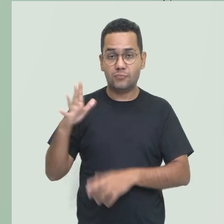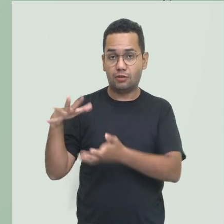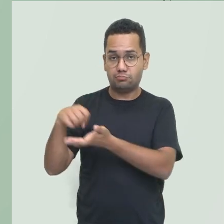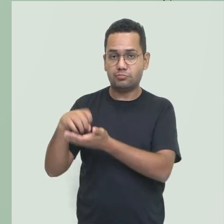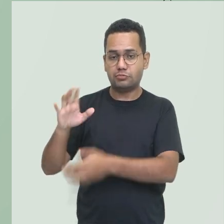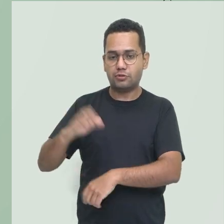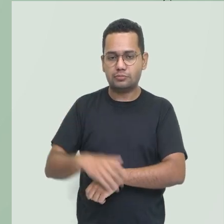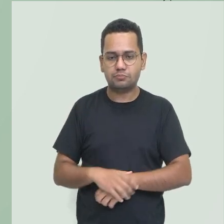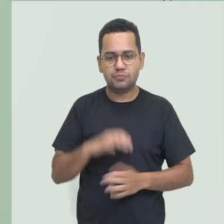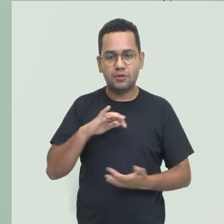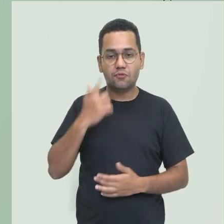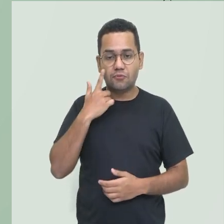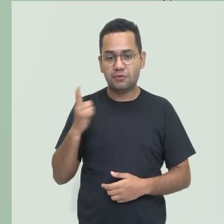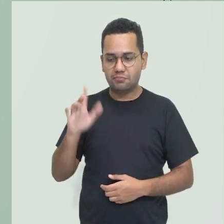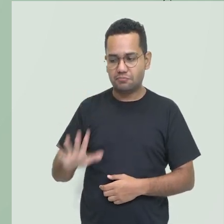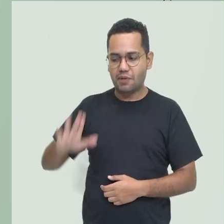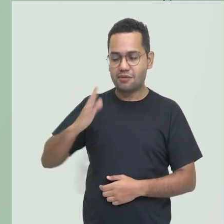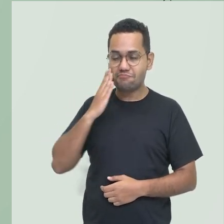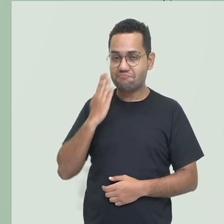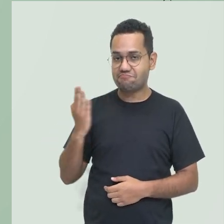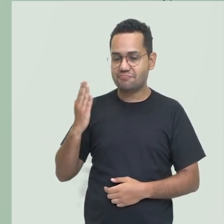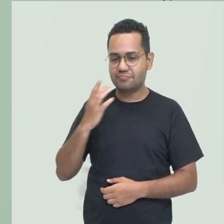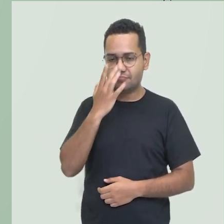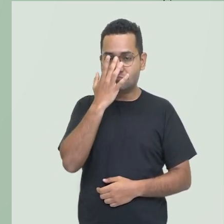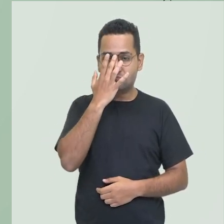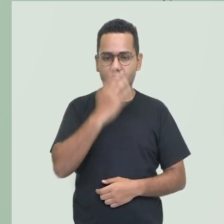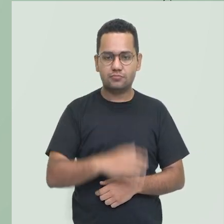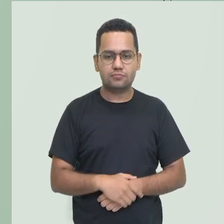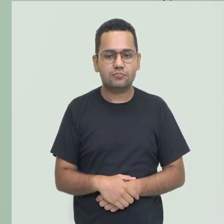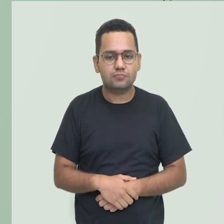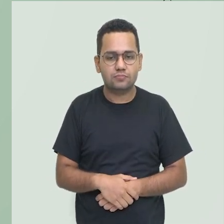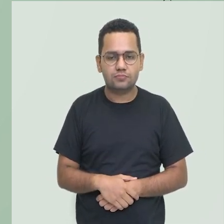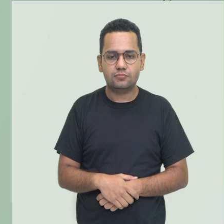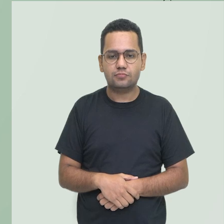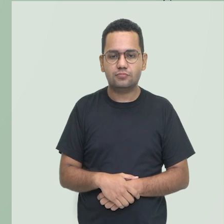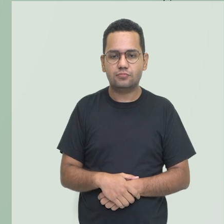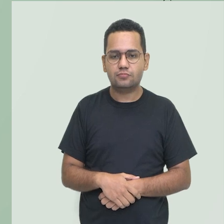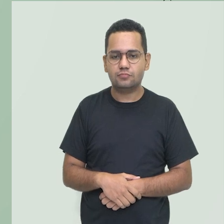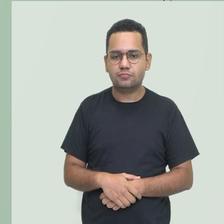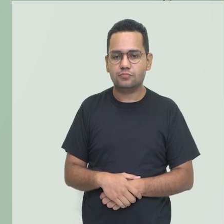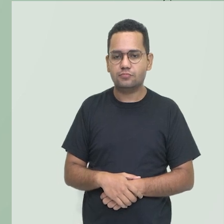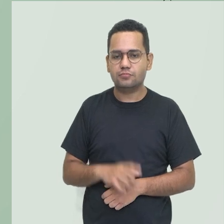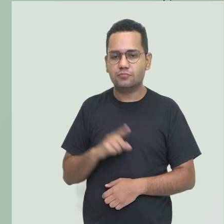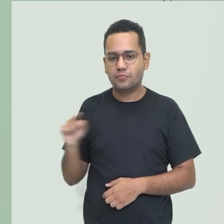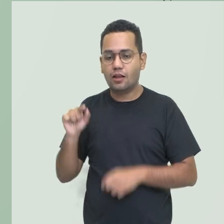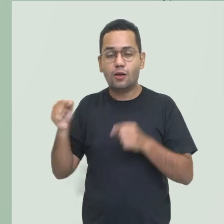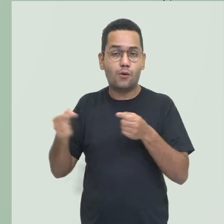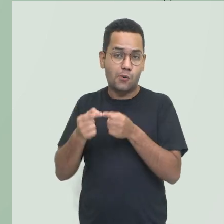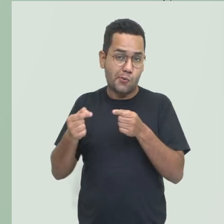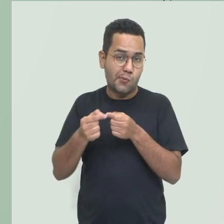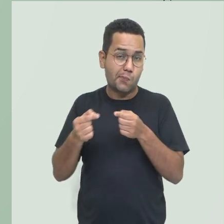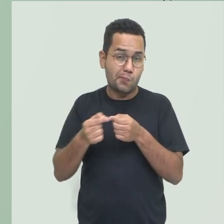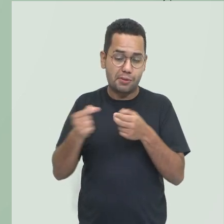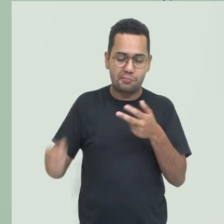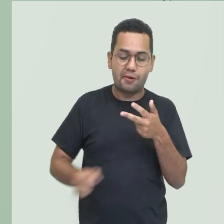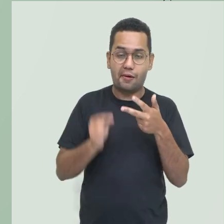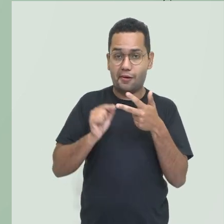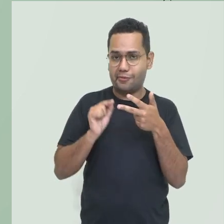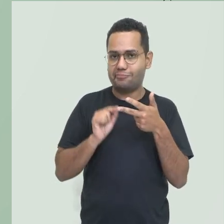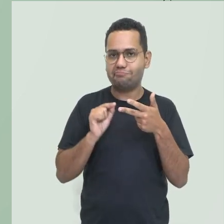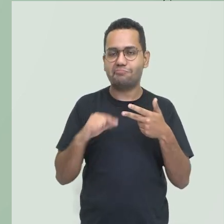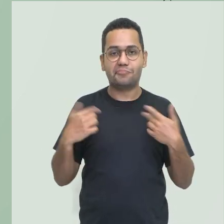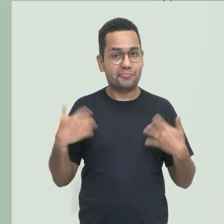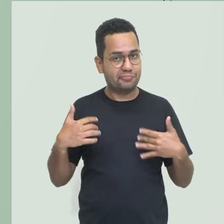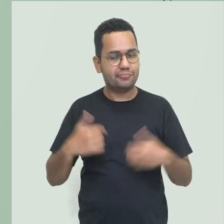registrados. E trago como destaque aí nesse gráfico a bromélia para representar a Mata Atlântica. Olha aí, interessante